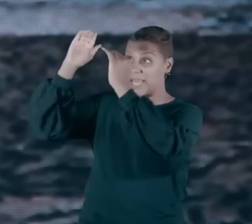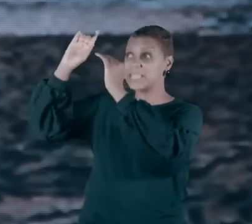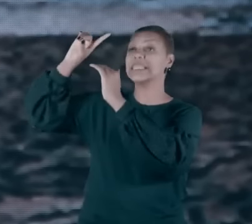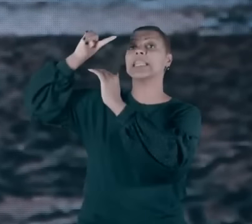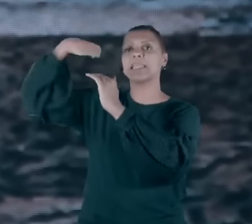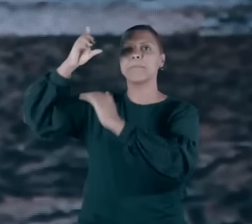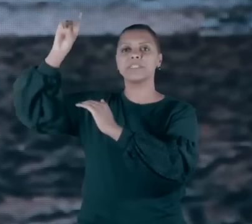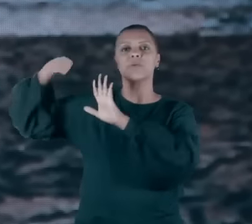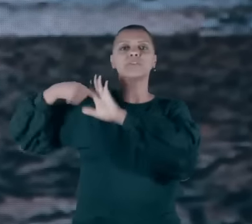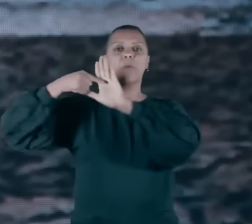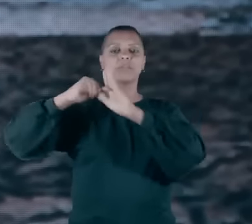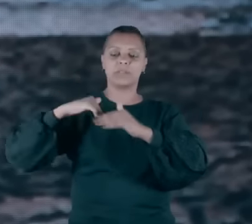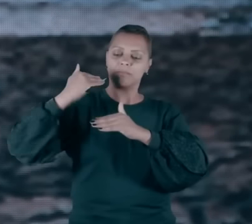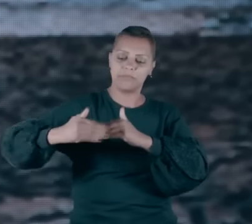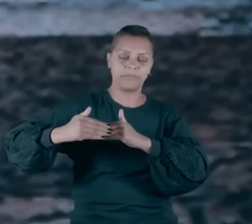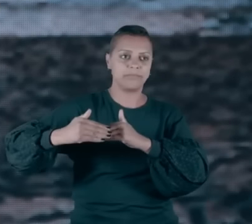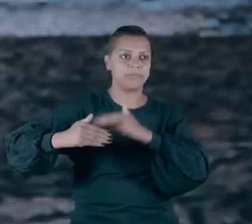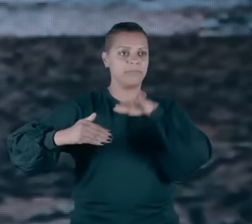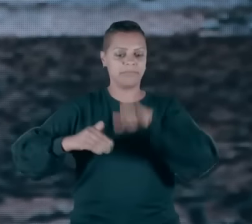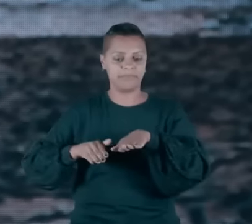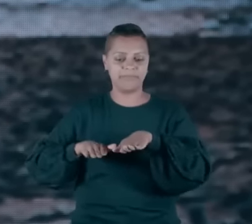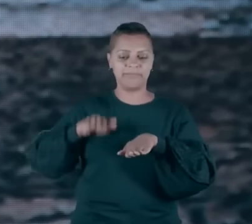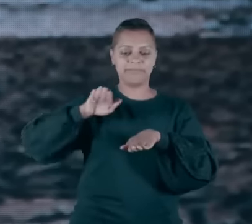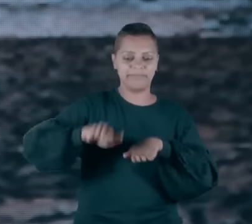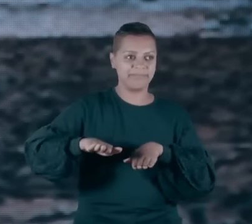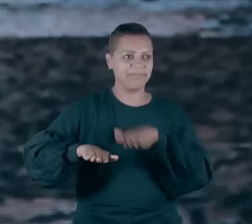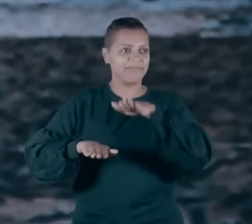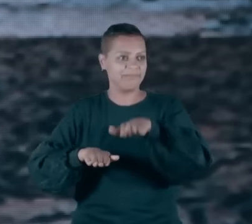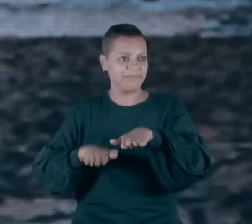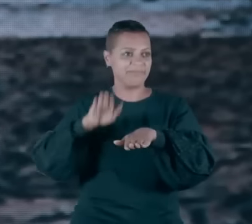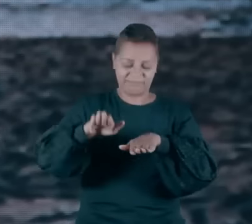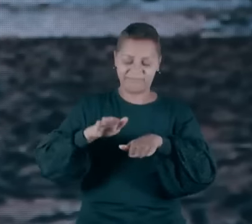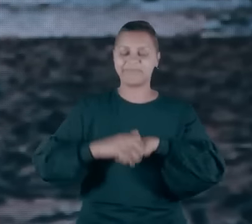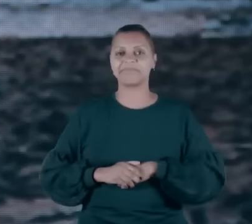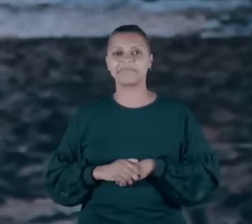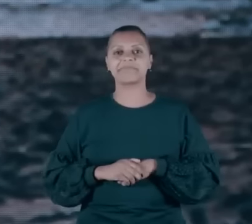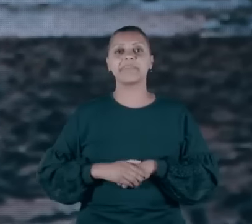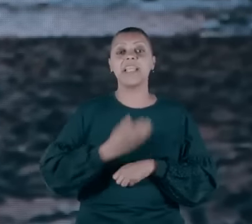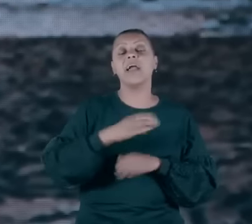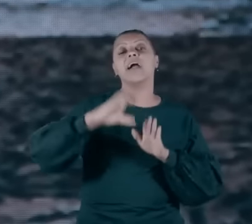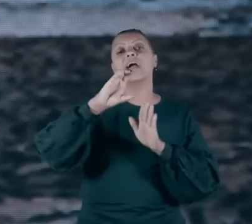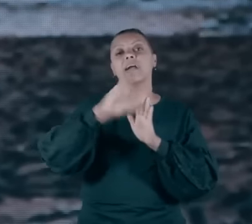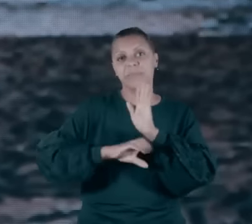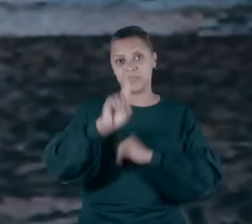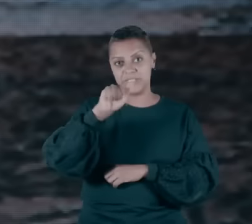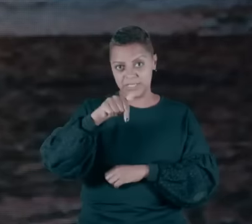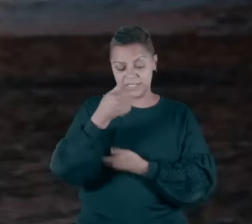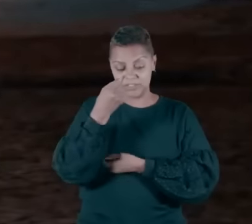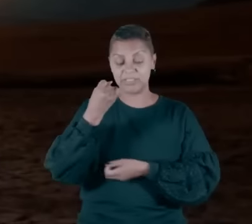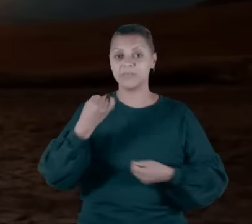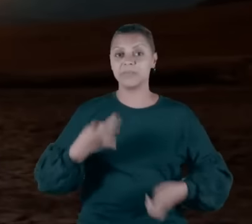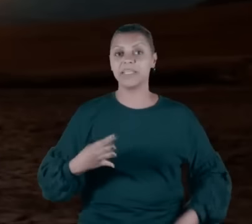lá no versículo primeiro eh de primeira reis 17 diz assim então